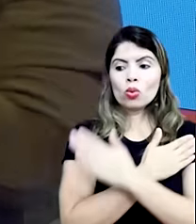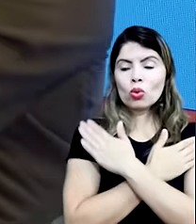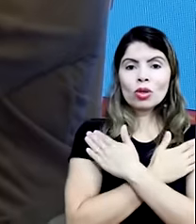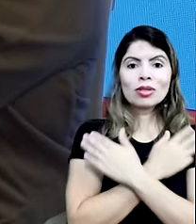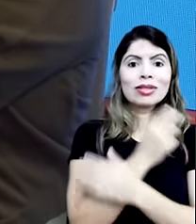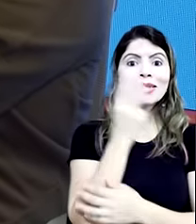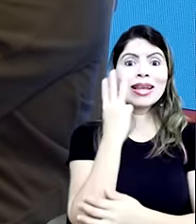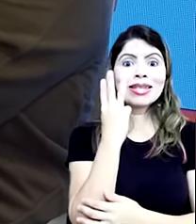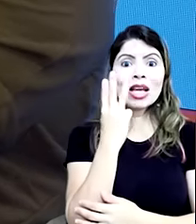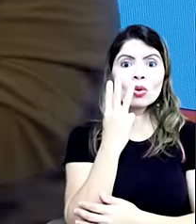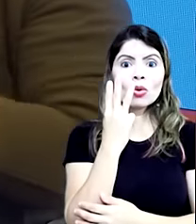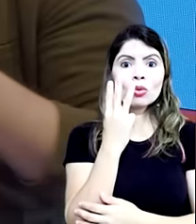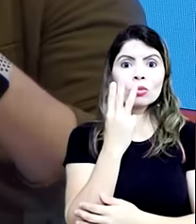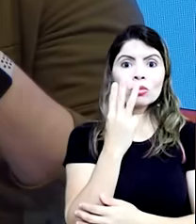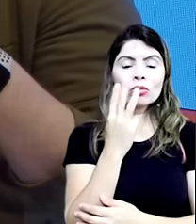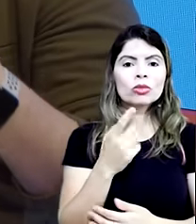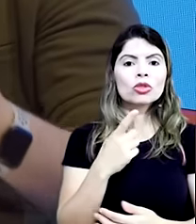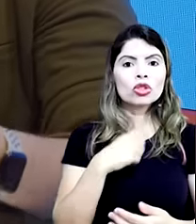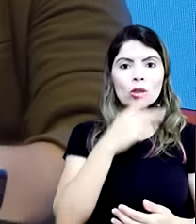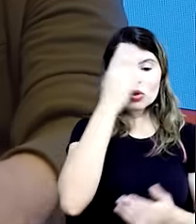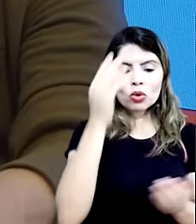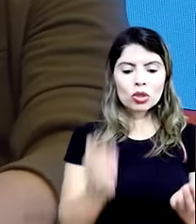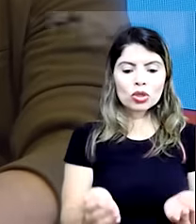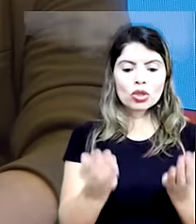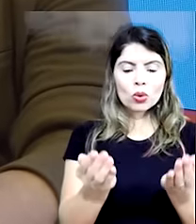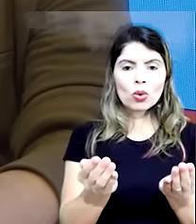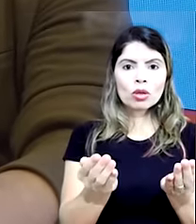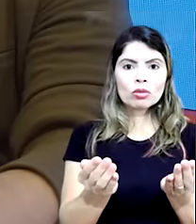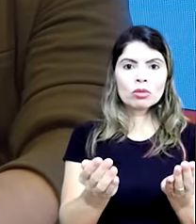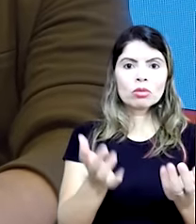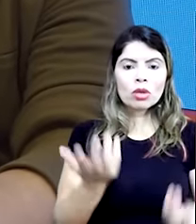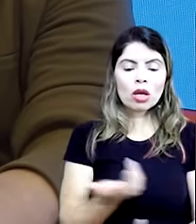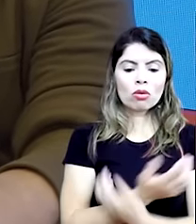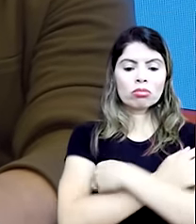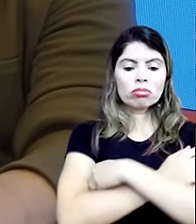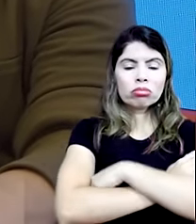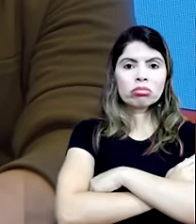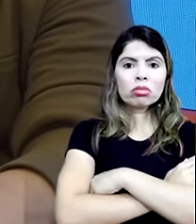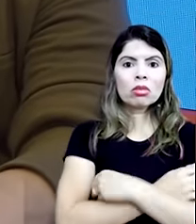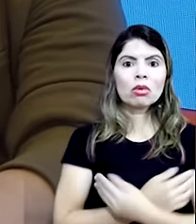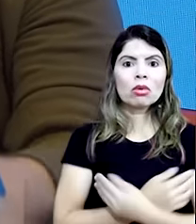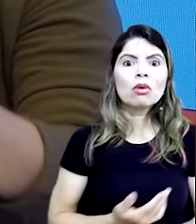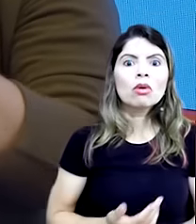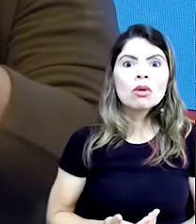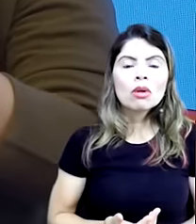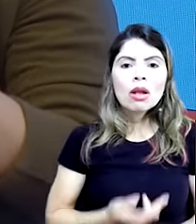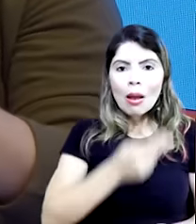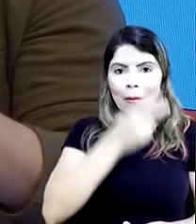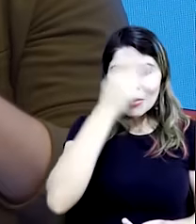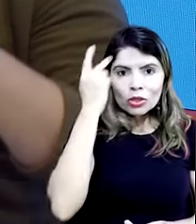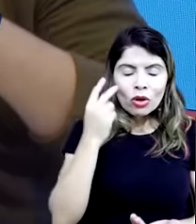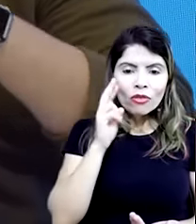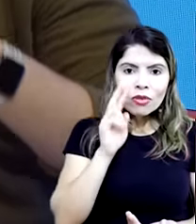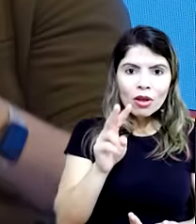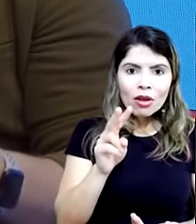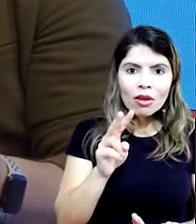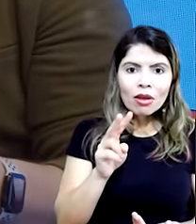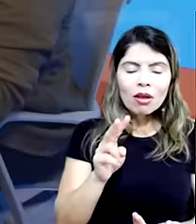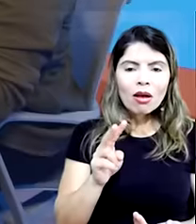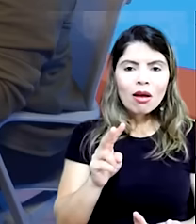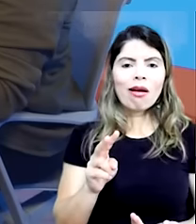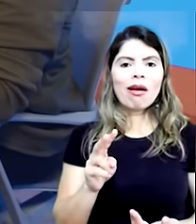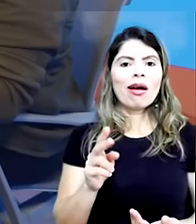tinha um braço cruzado aqui e a pessoa provavelmente fez na ia e não se deu o trabalho de parar e falar deixa eu ver se tá tudo ok Porque na